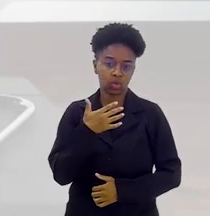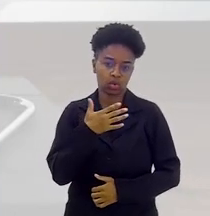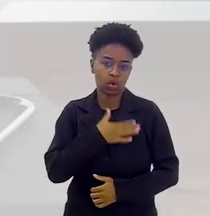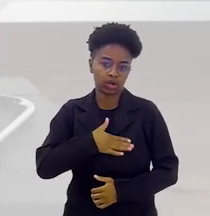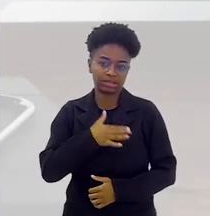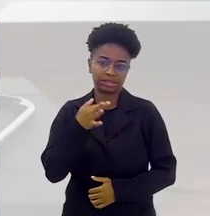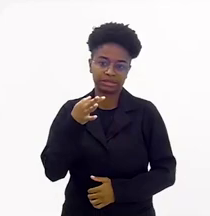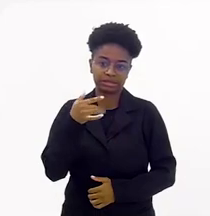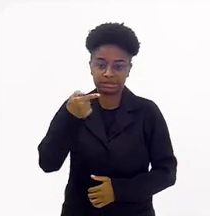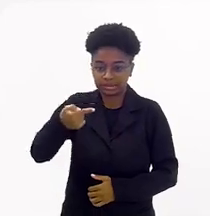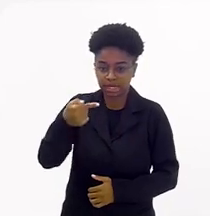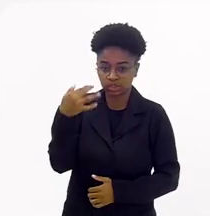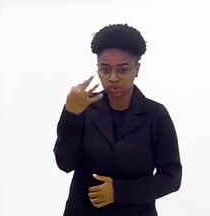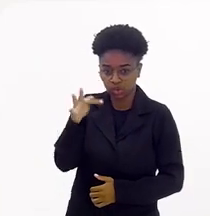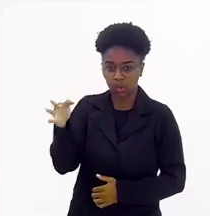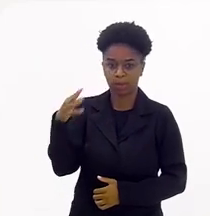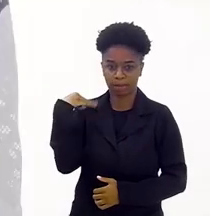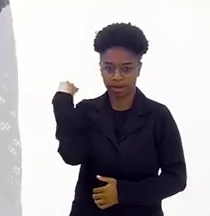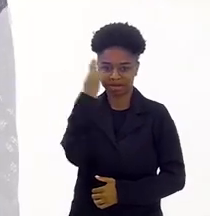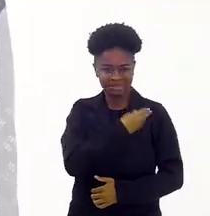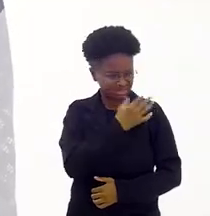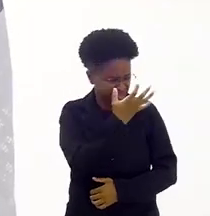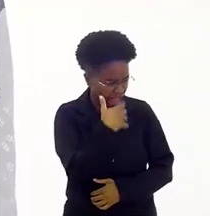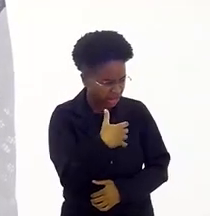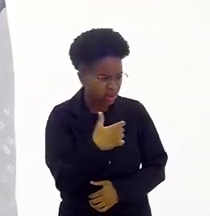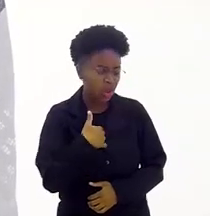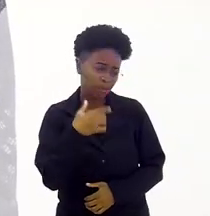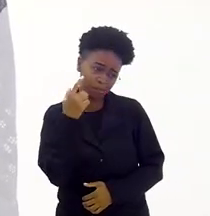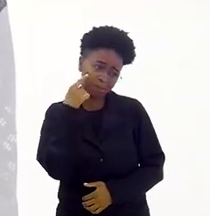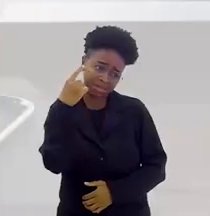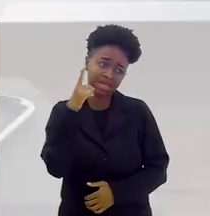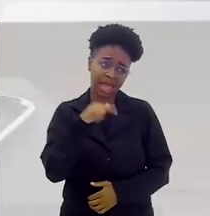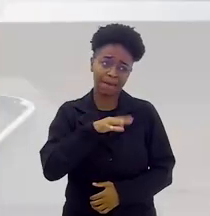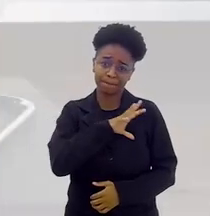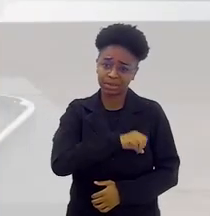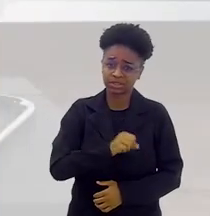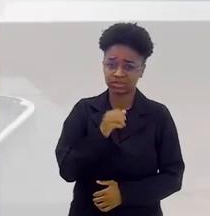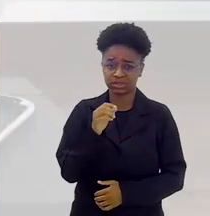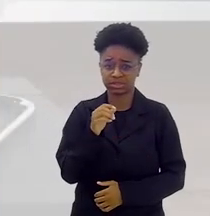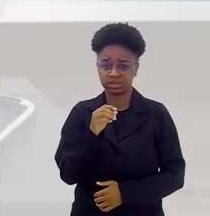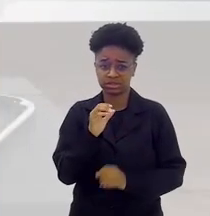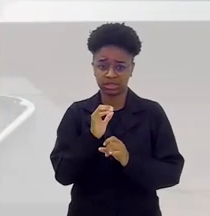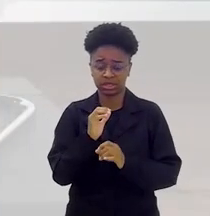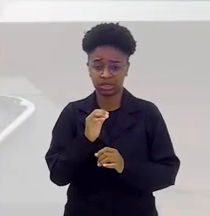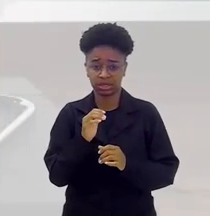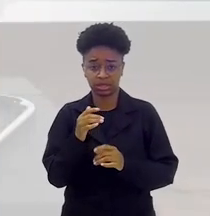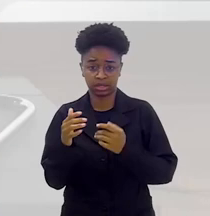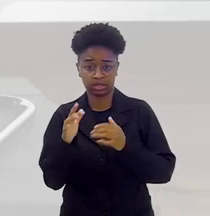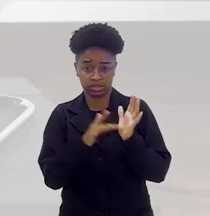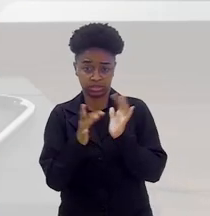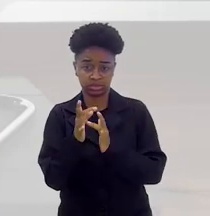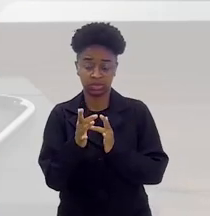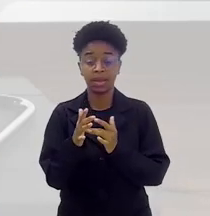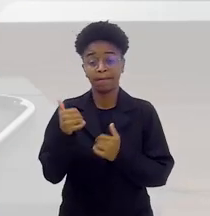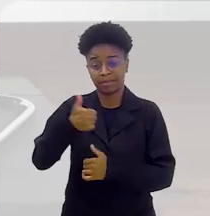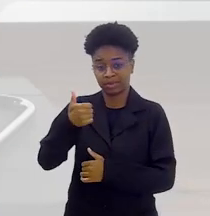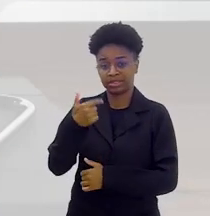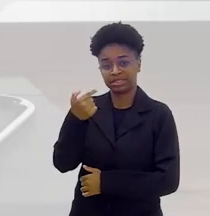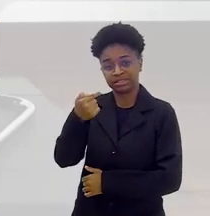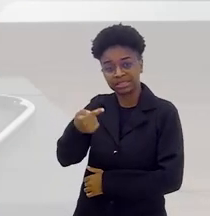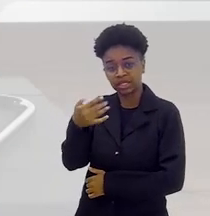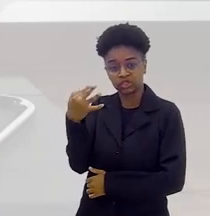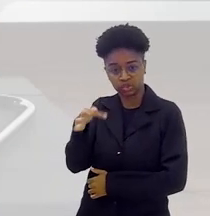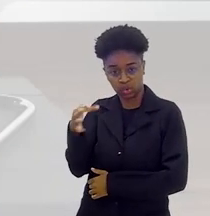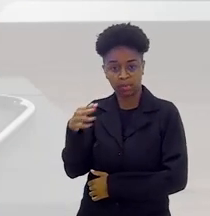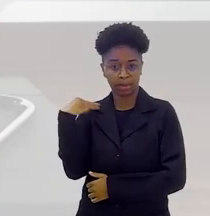das Sete Dores de Maria. É mesmo? Eu jurava que era a Paixão de Cristo. Não, a primeira Sete Dores, a segunda João Batista, por causa da loucura